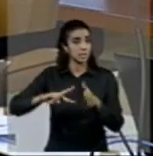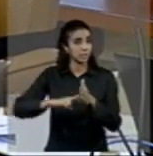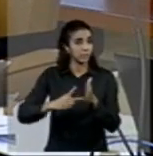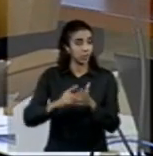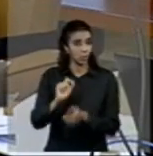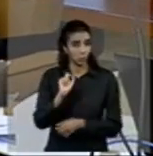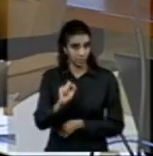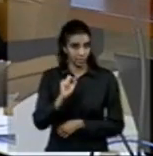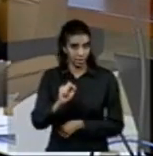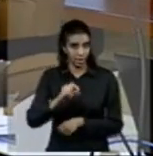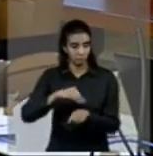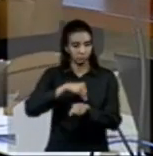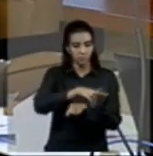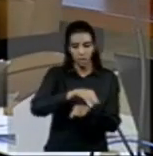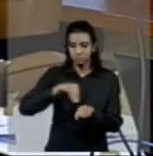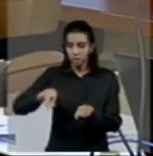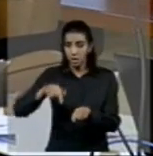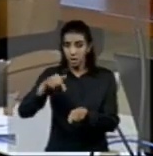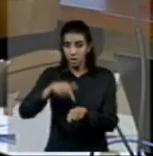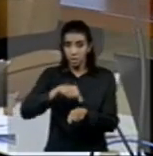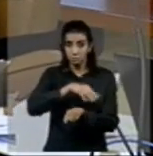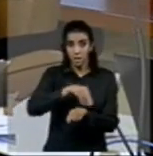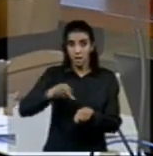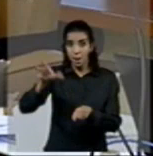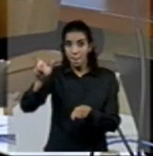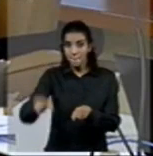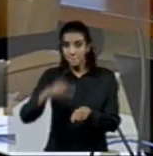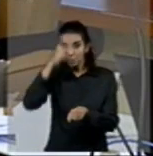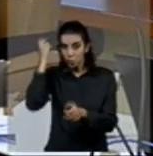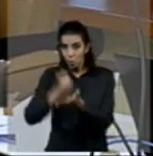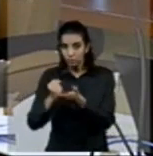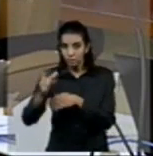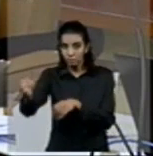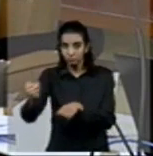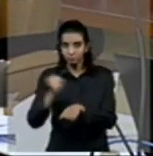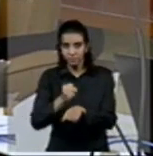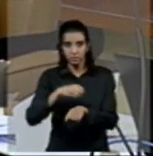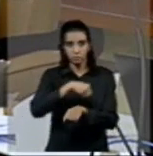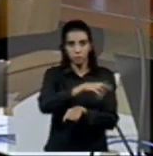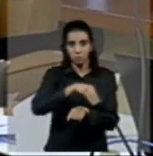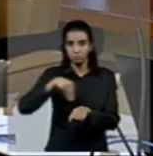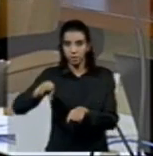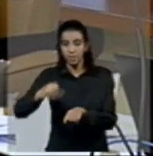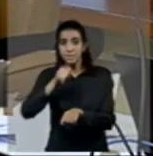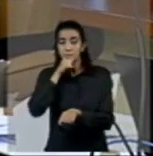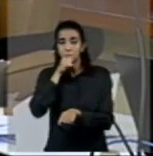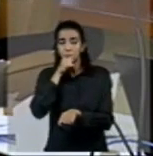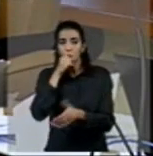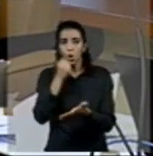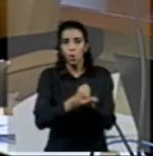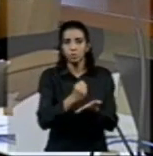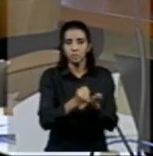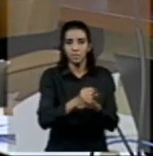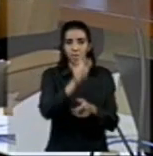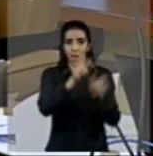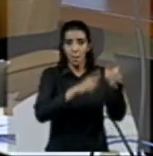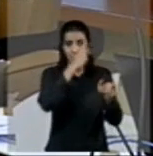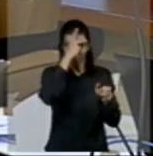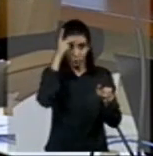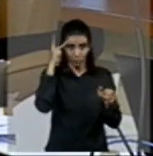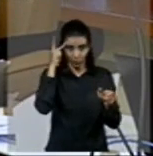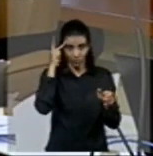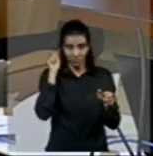verdade, intermediação de mão de obra, na medida em que possibilita a contratação de empregados por interposta